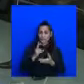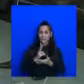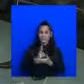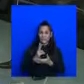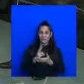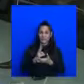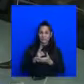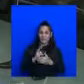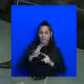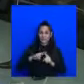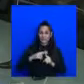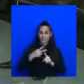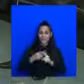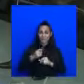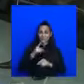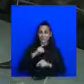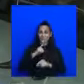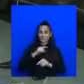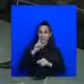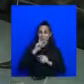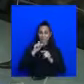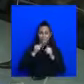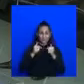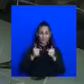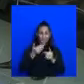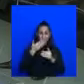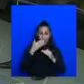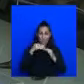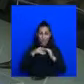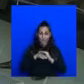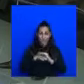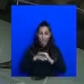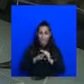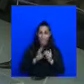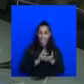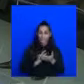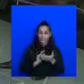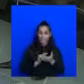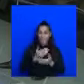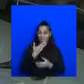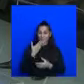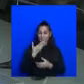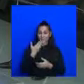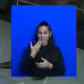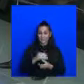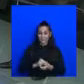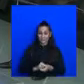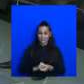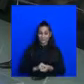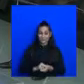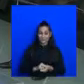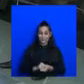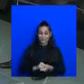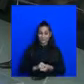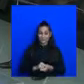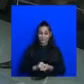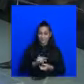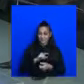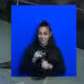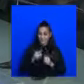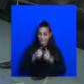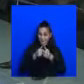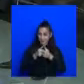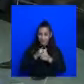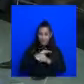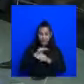na sequência da dupla cena teremos Dia de Sorte, Time Mania e Loto Fácil. Você